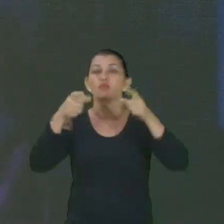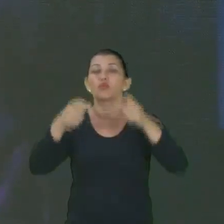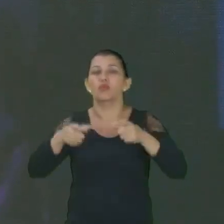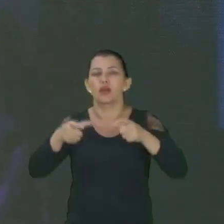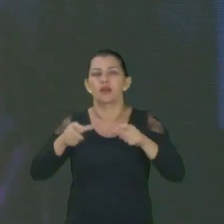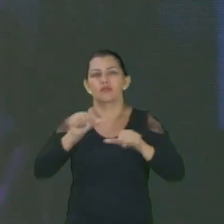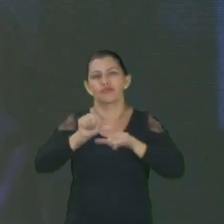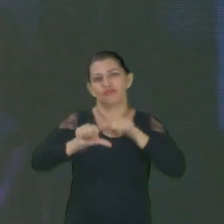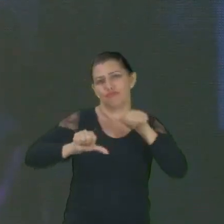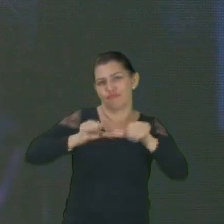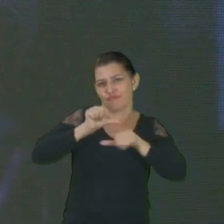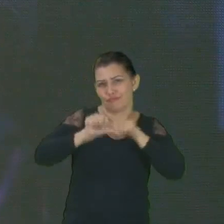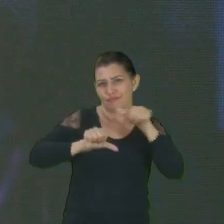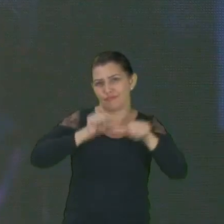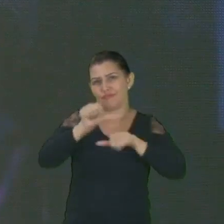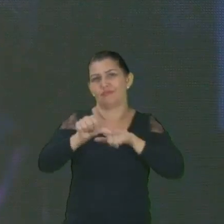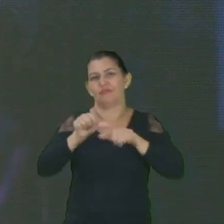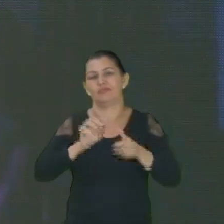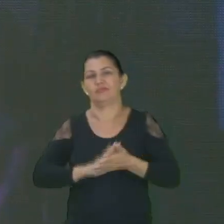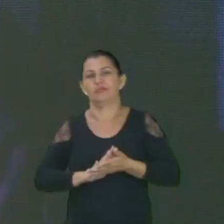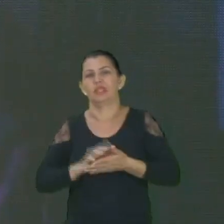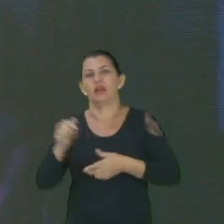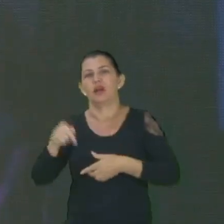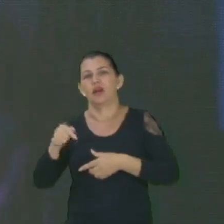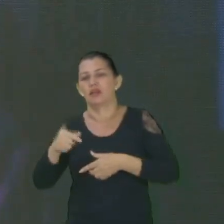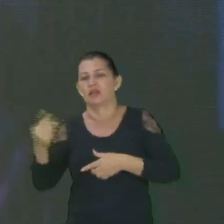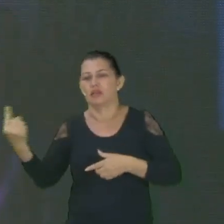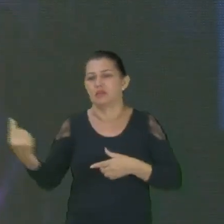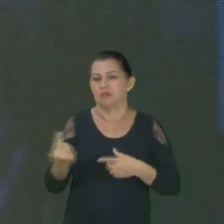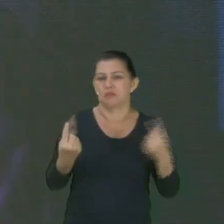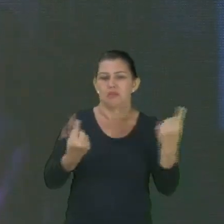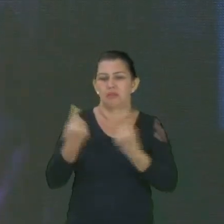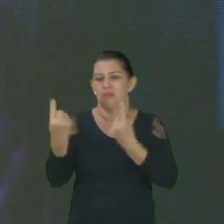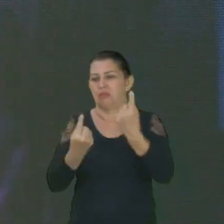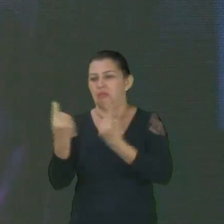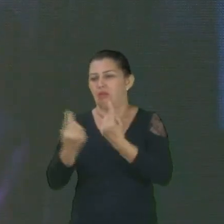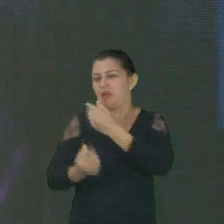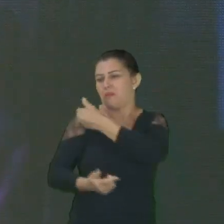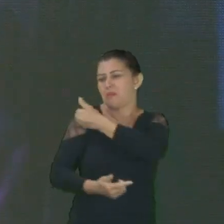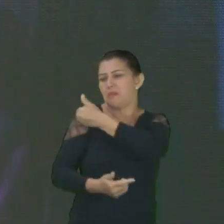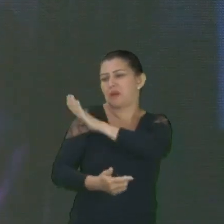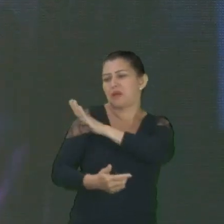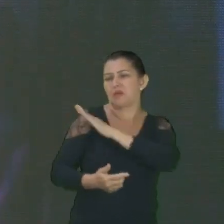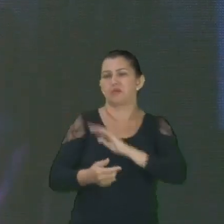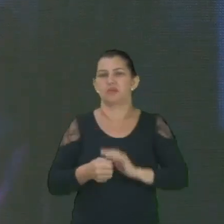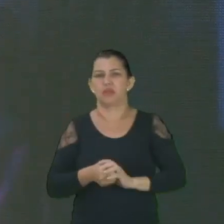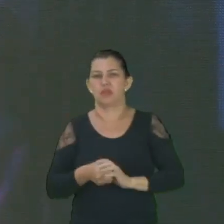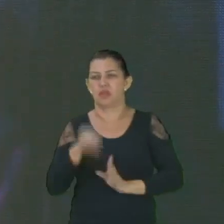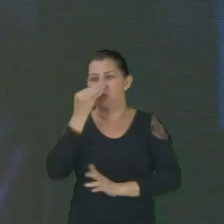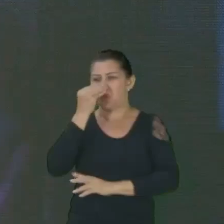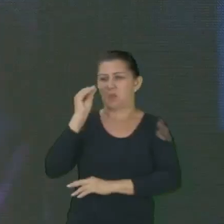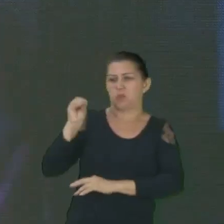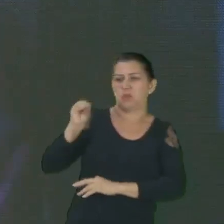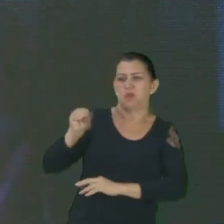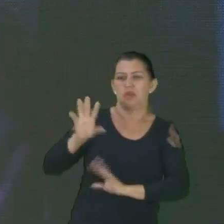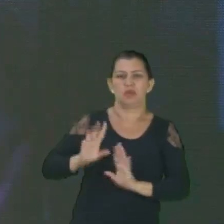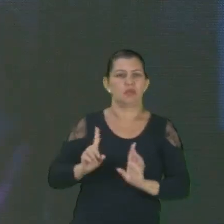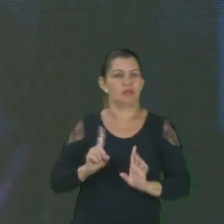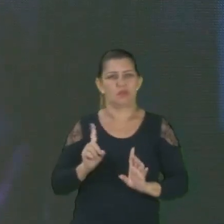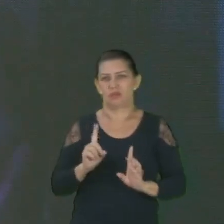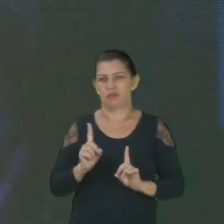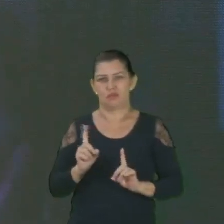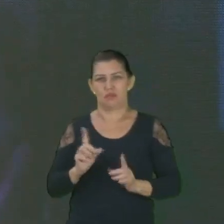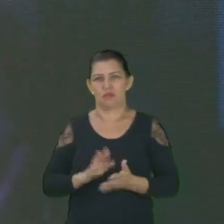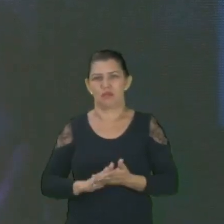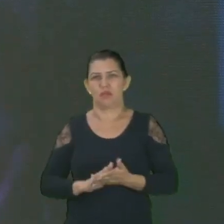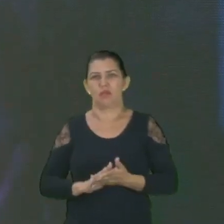reconciliação. Igreja não é lugar de preconceito. Ei, presta atenção. Igreja não é